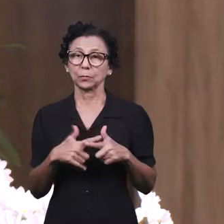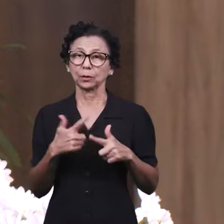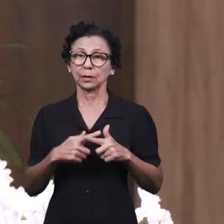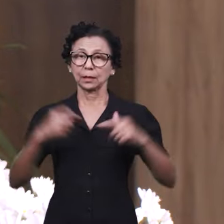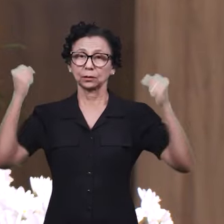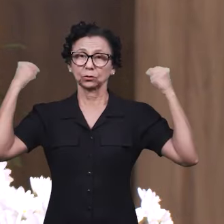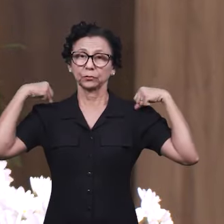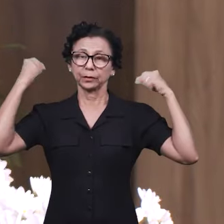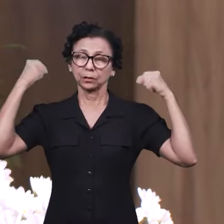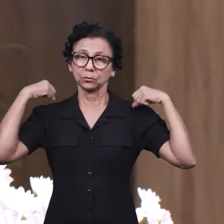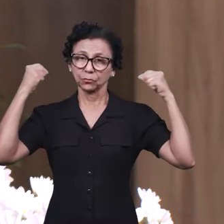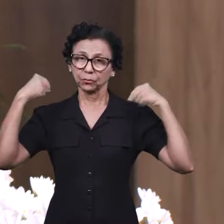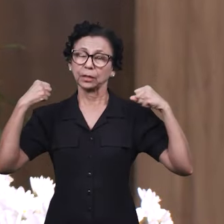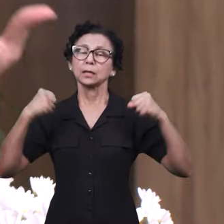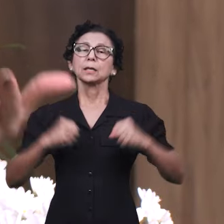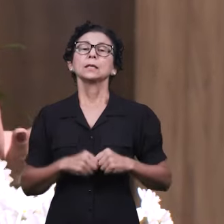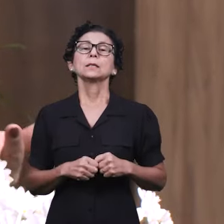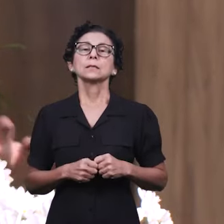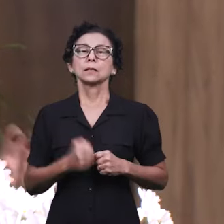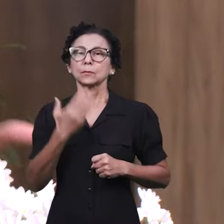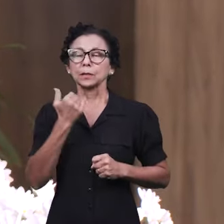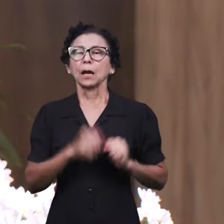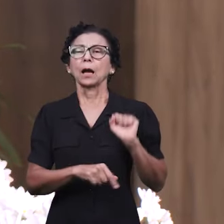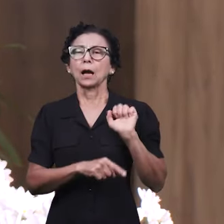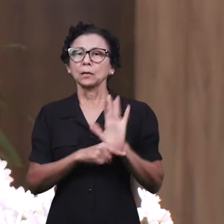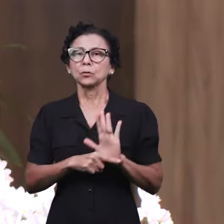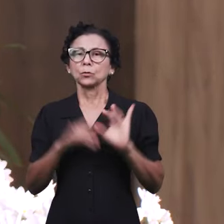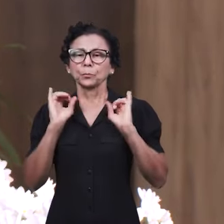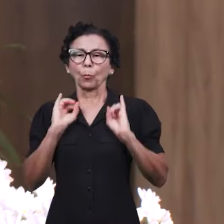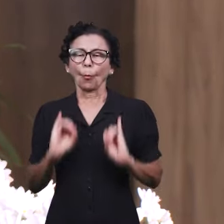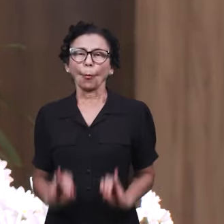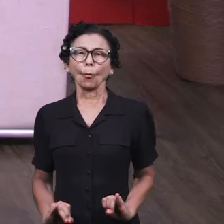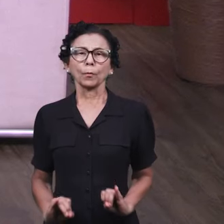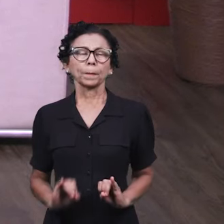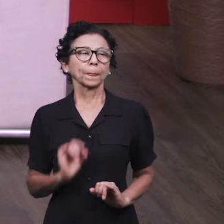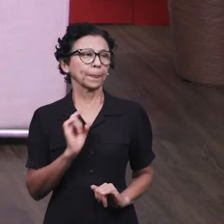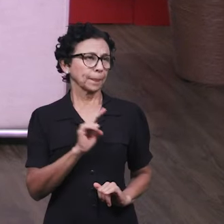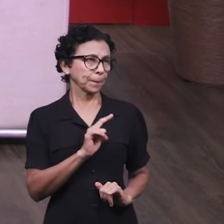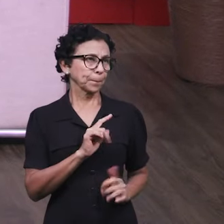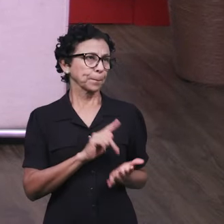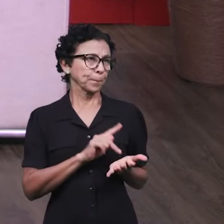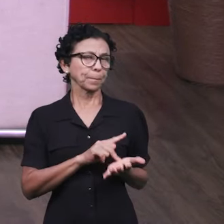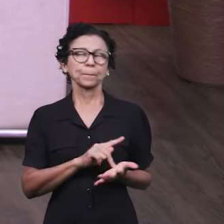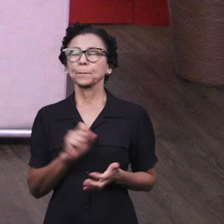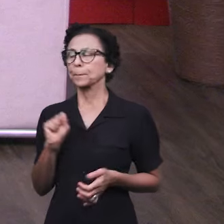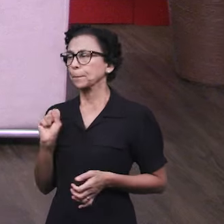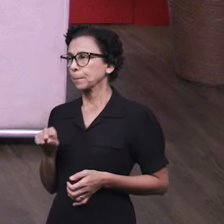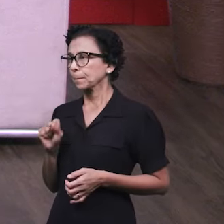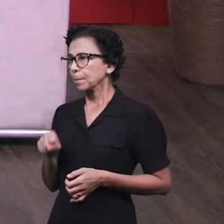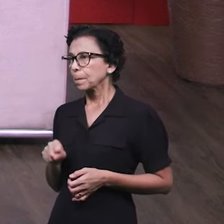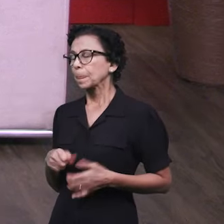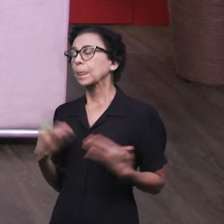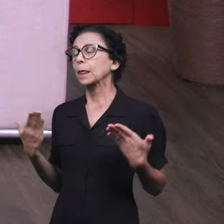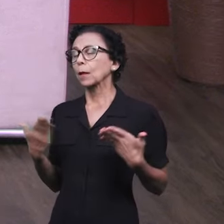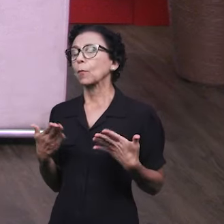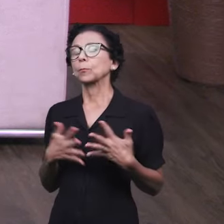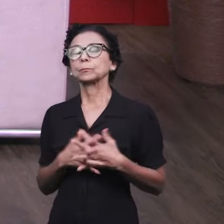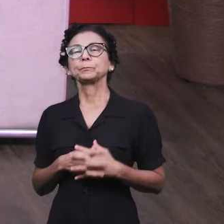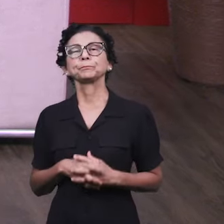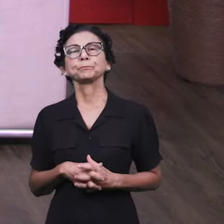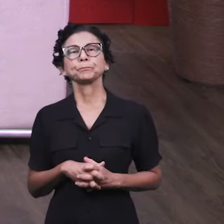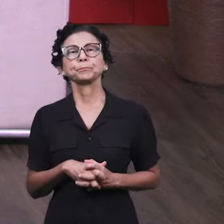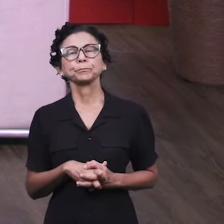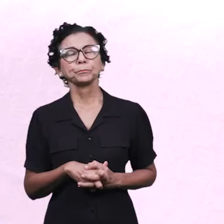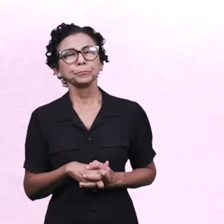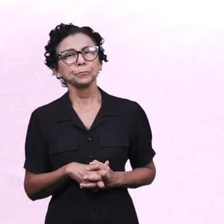direcionou a forma correta dessa atividade física e da alimentação não foi isso exatamente eh o que sabemos hoje né com os